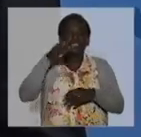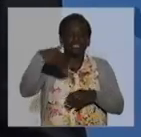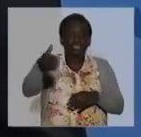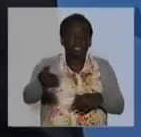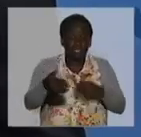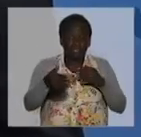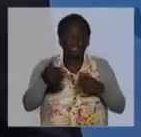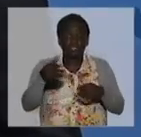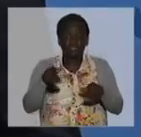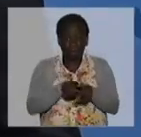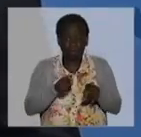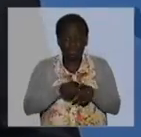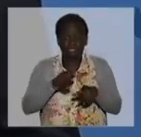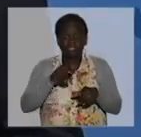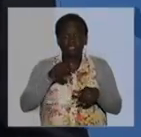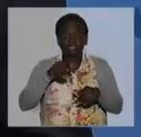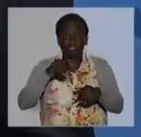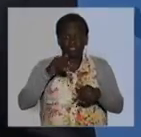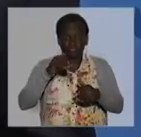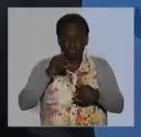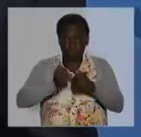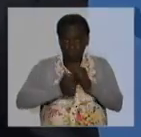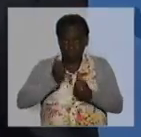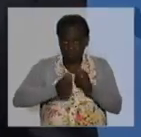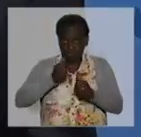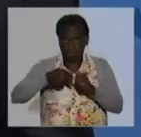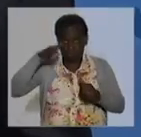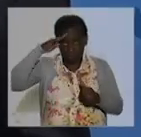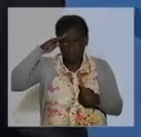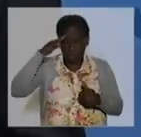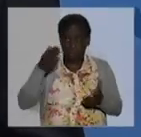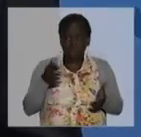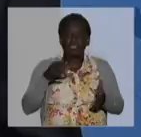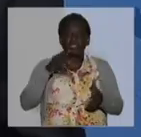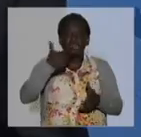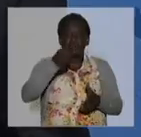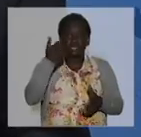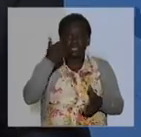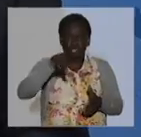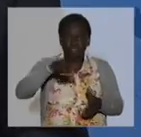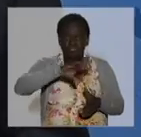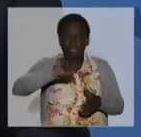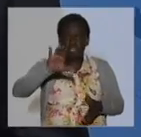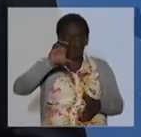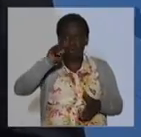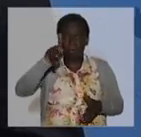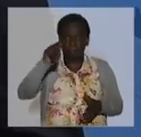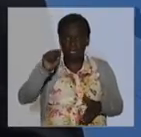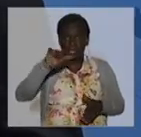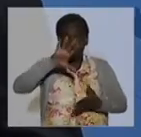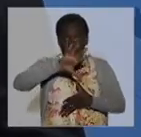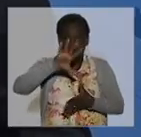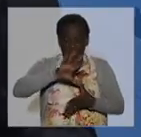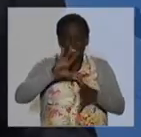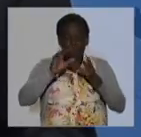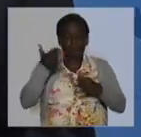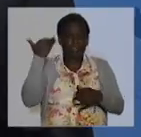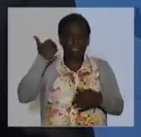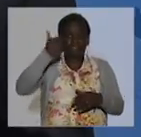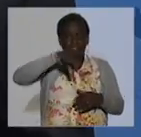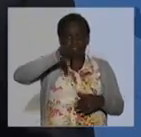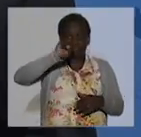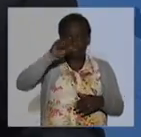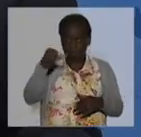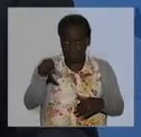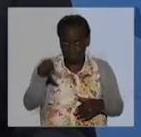2019, também tivemos os Jogos Mundiais Militares. Em 2019, teremos a Copa América novamente do Brasil, quando tivemos em